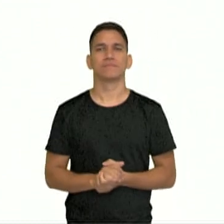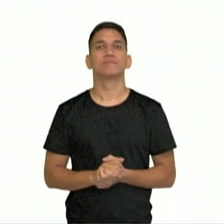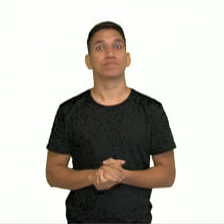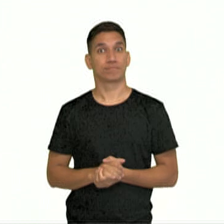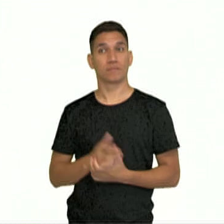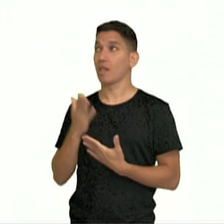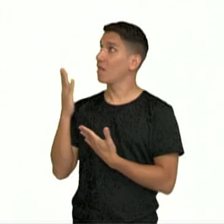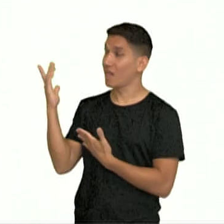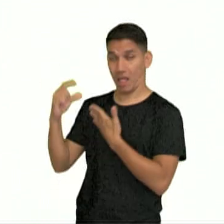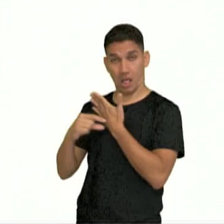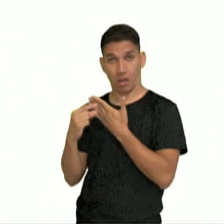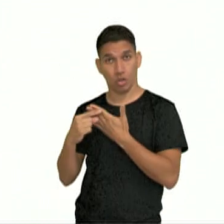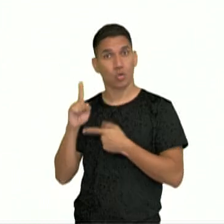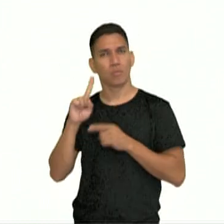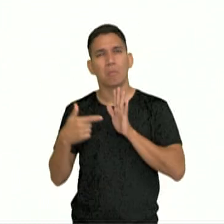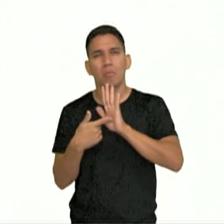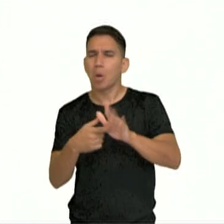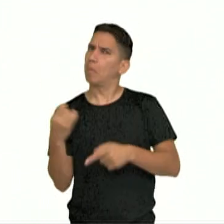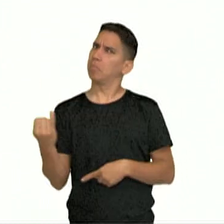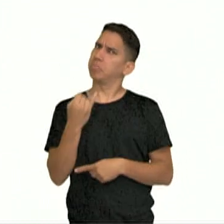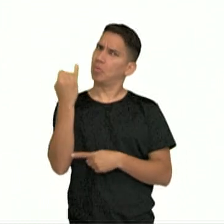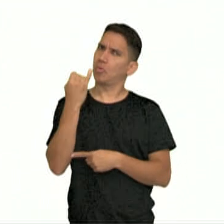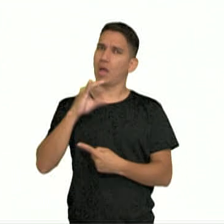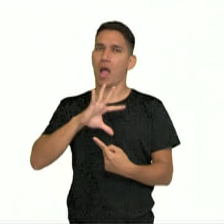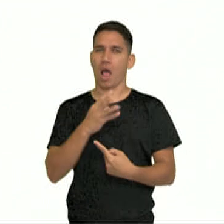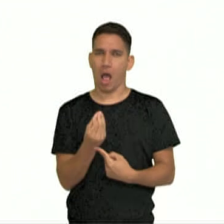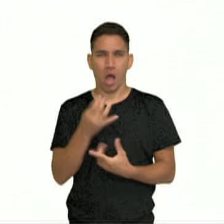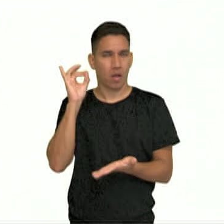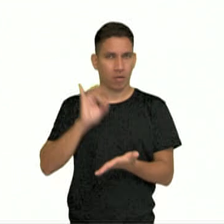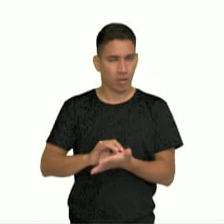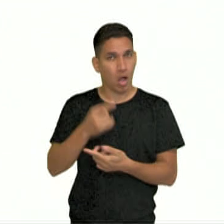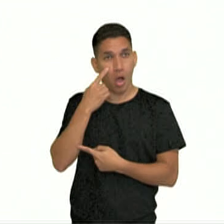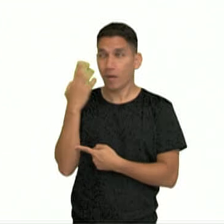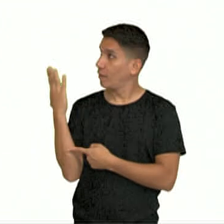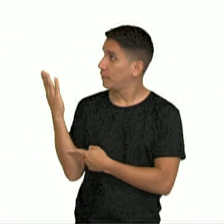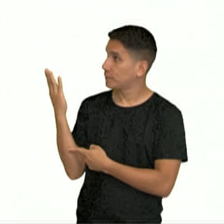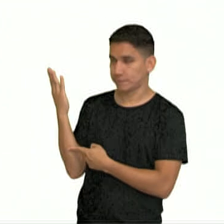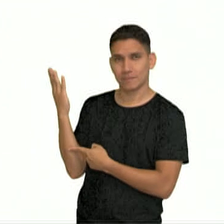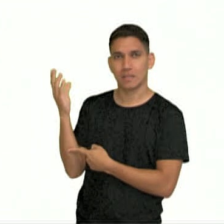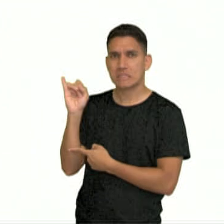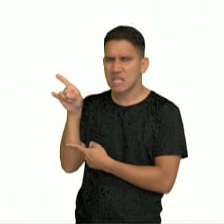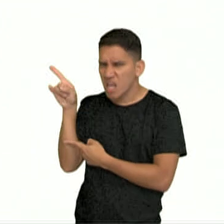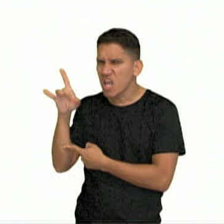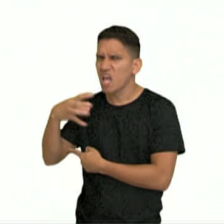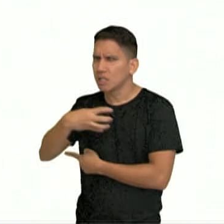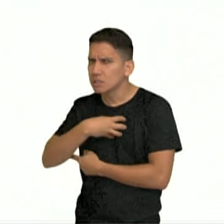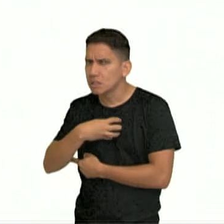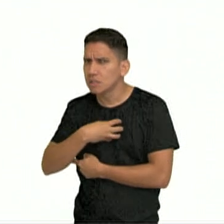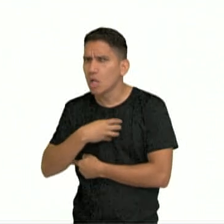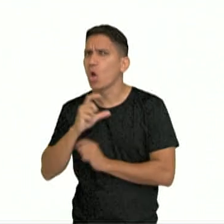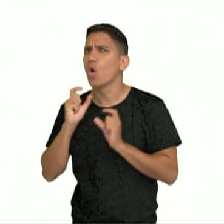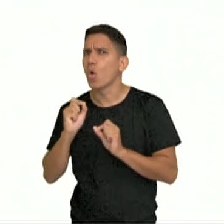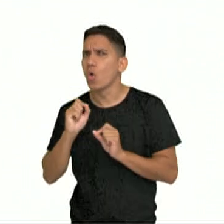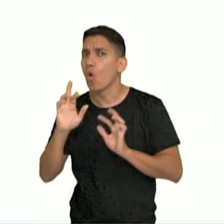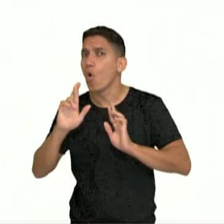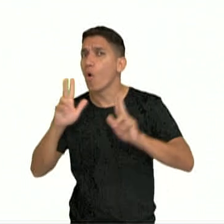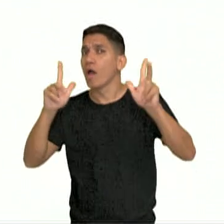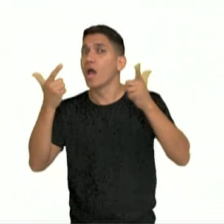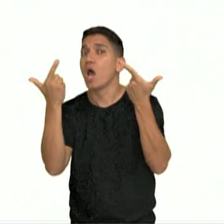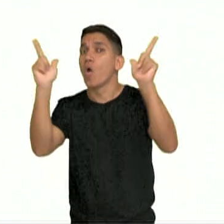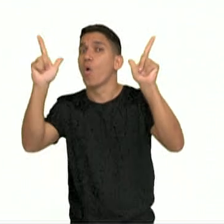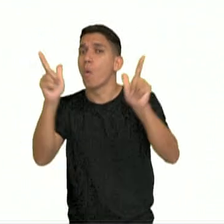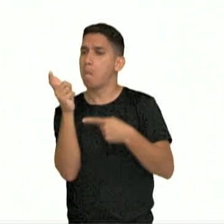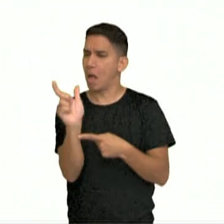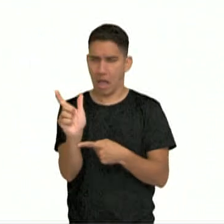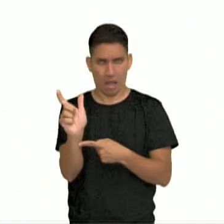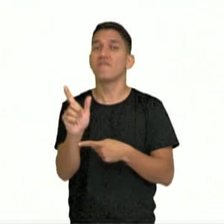autor importante na história da arte concreta brasileira. Vamos voltar aqui no Lua na Água, olha lá. Se ele fala não só através das palavras, mas também